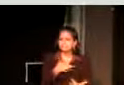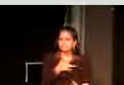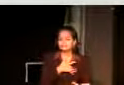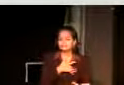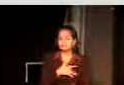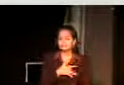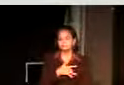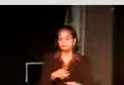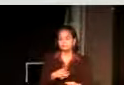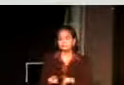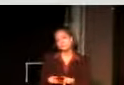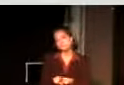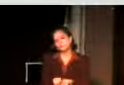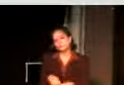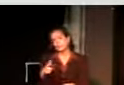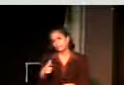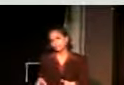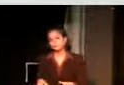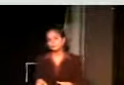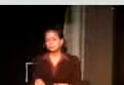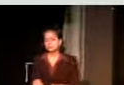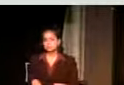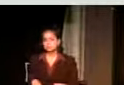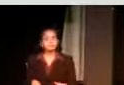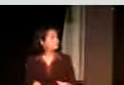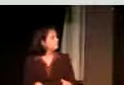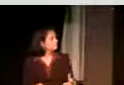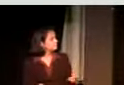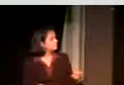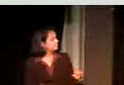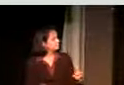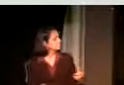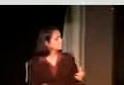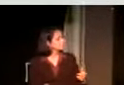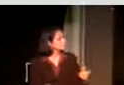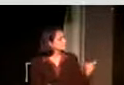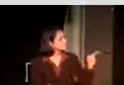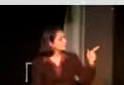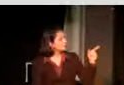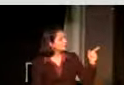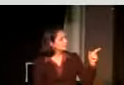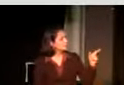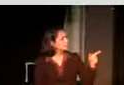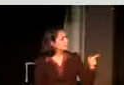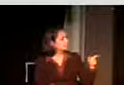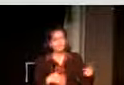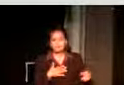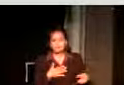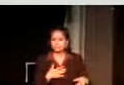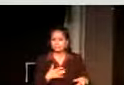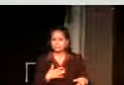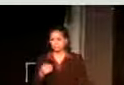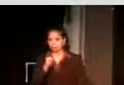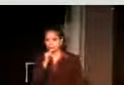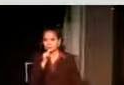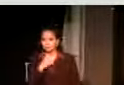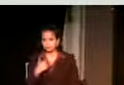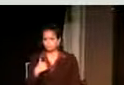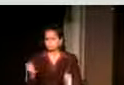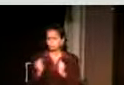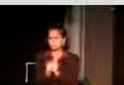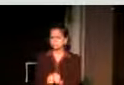ou talvez como o bem observou o caro Pastor Jaime kemp A misericórdia é você entrar na pele